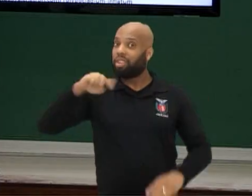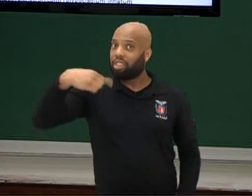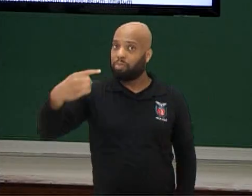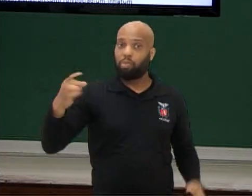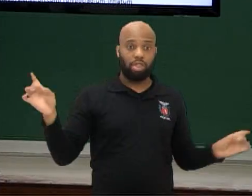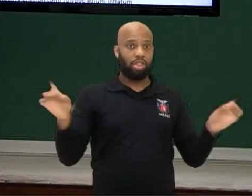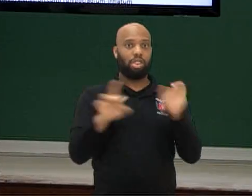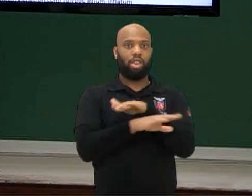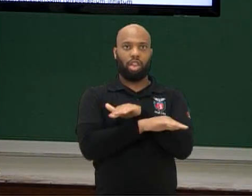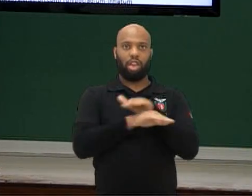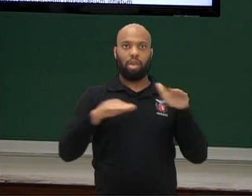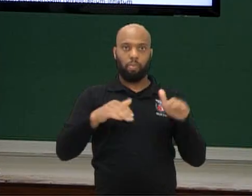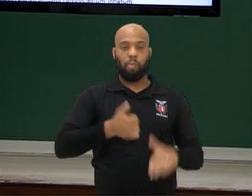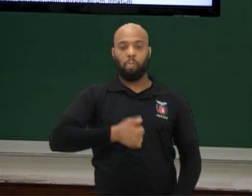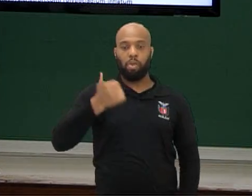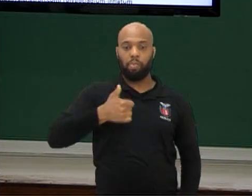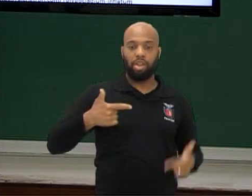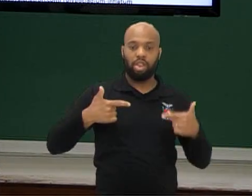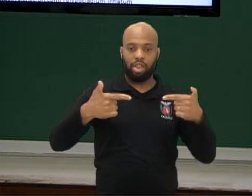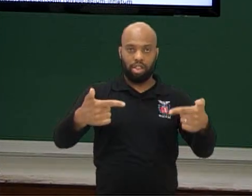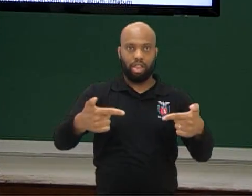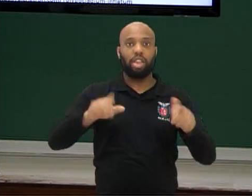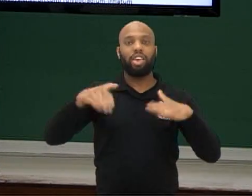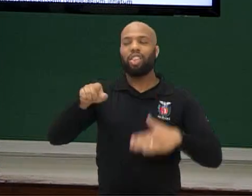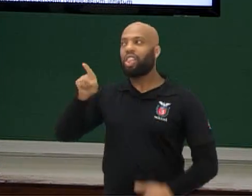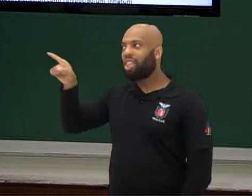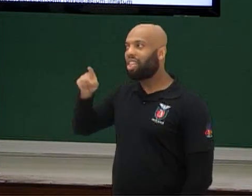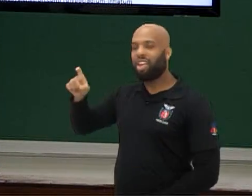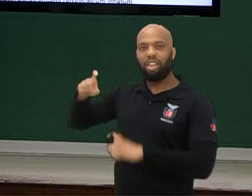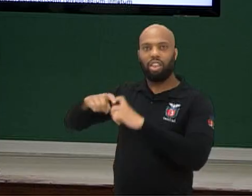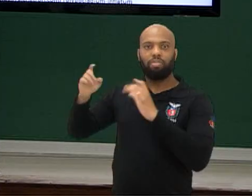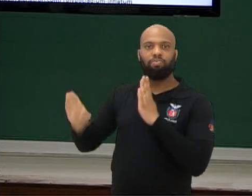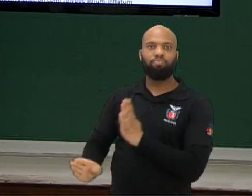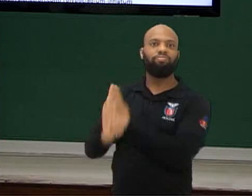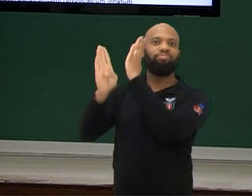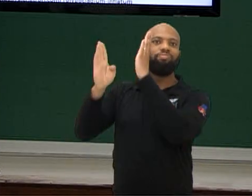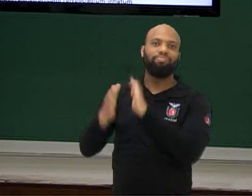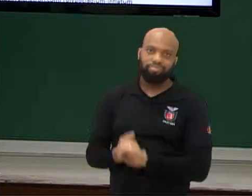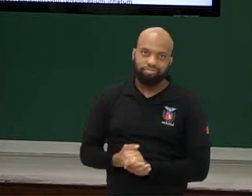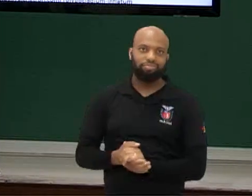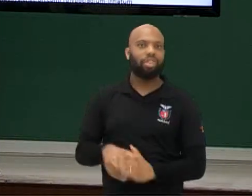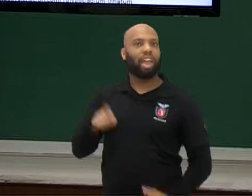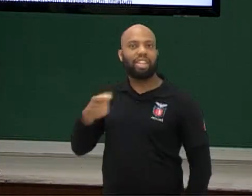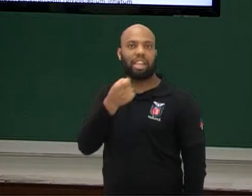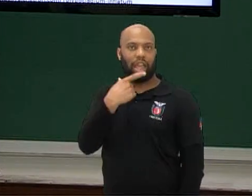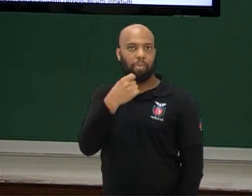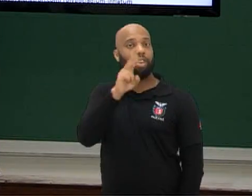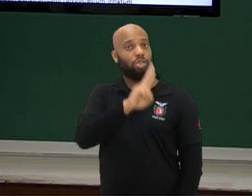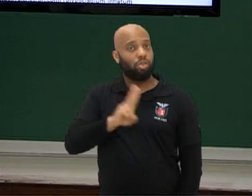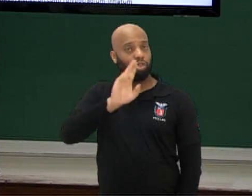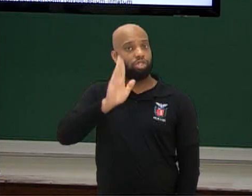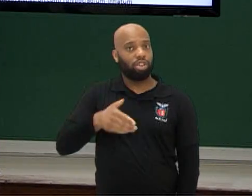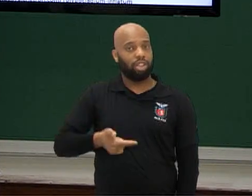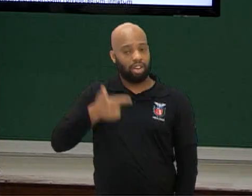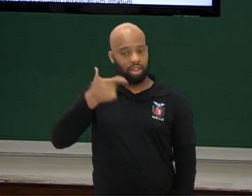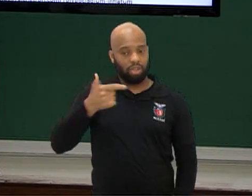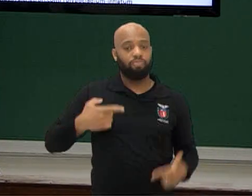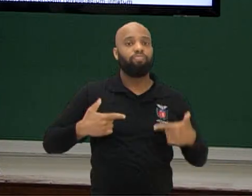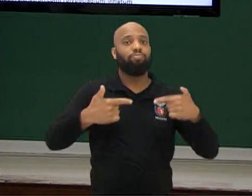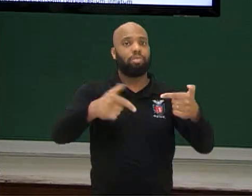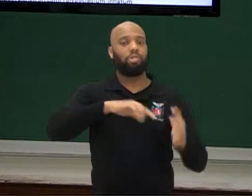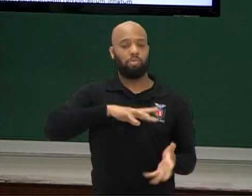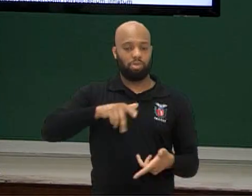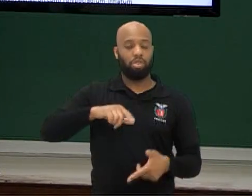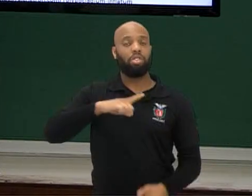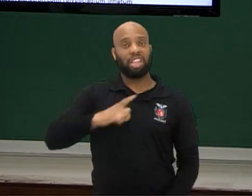depois da Primeira Guerra Mundial, o Fleming descobriu a penicilina, que já foi utilizada na Segunda Grande Guerra e trouxe